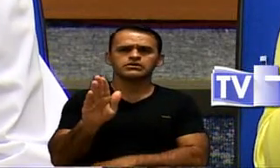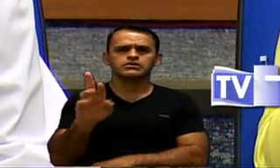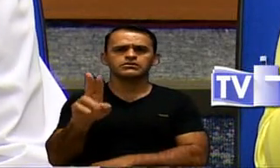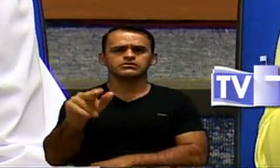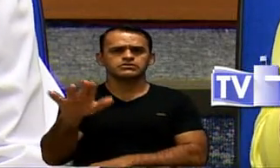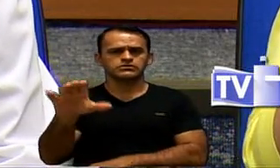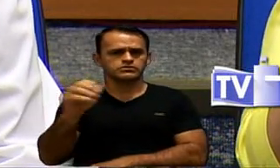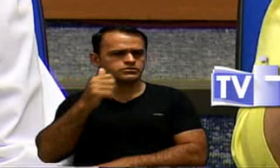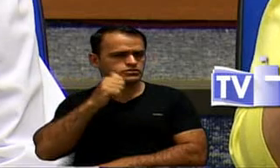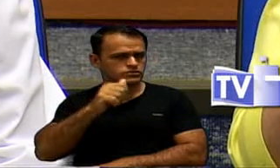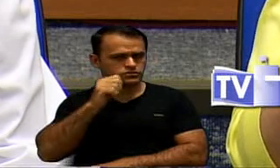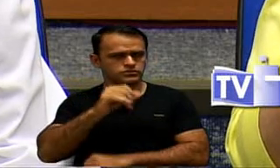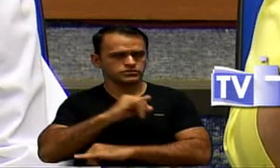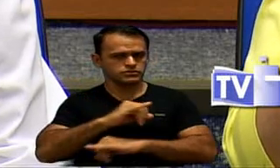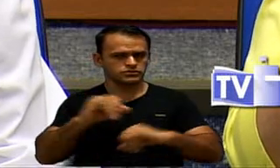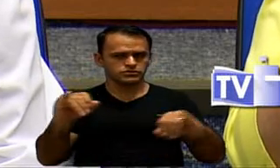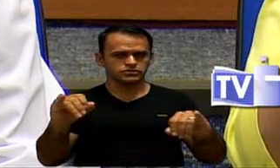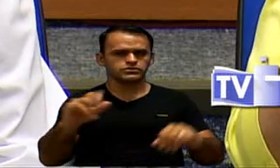daí anunciar.